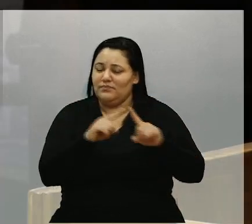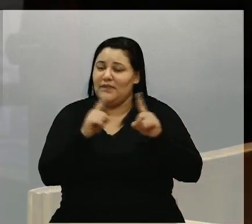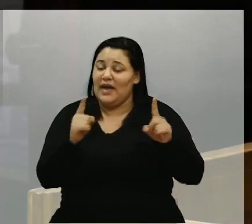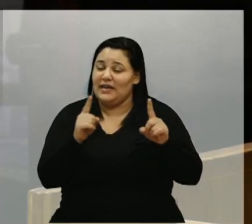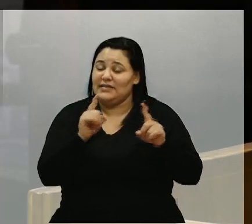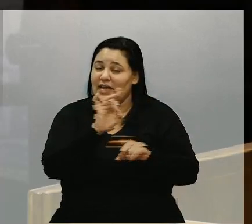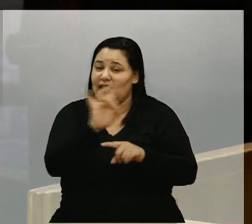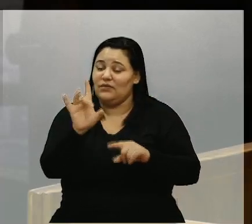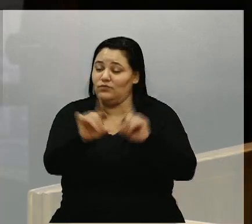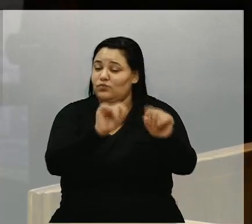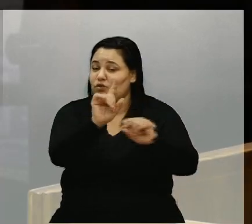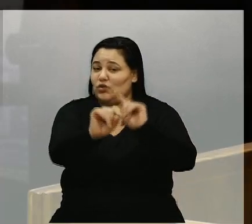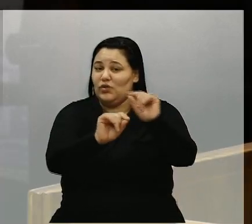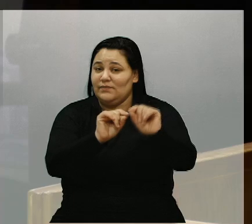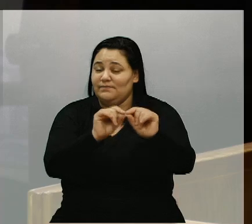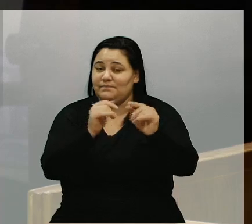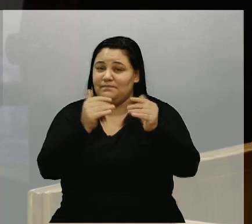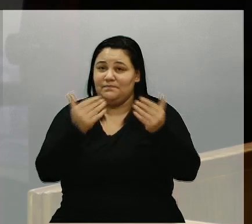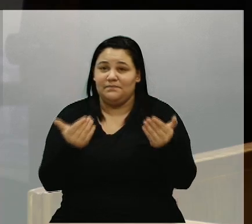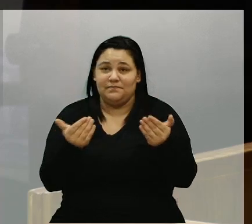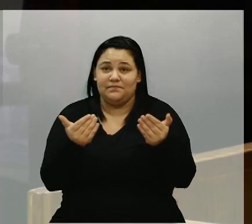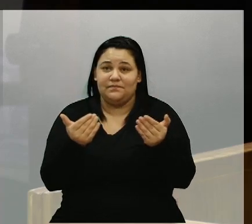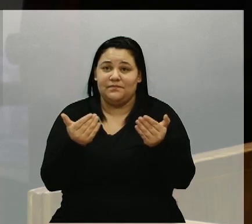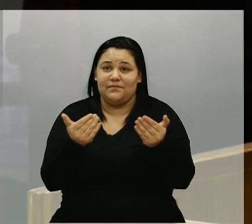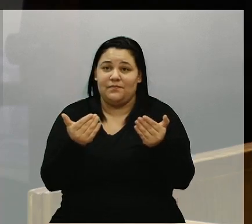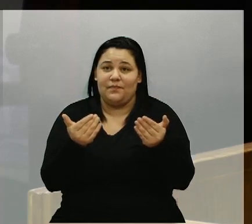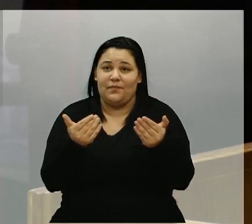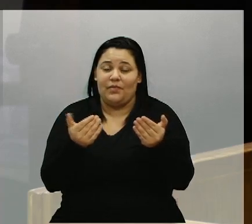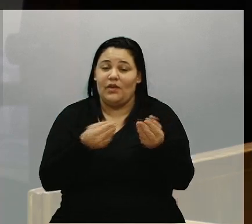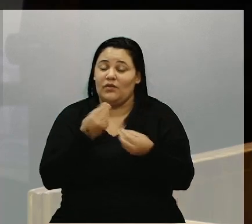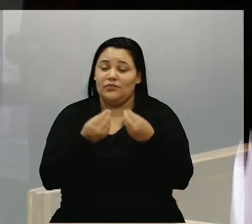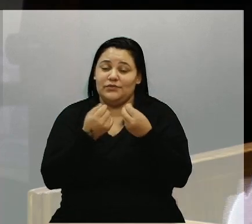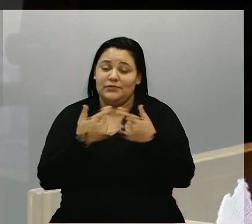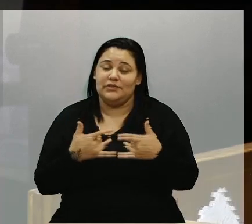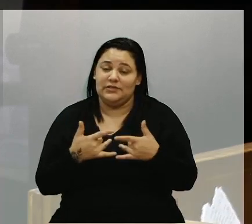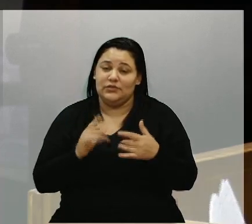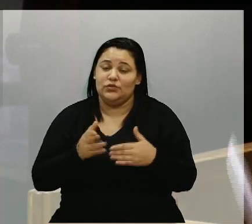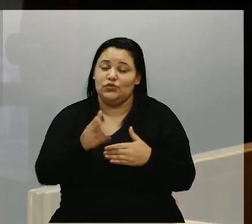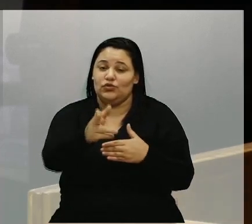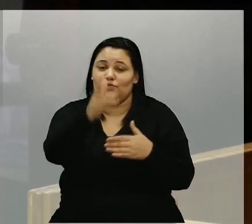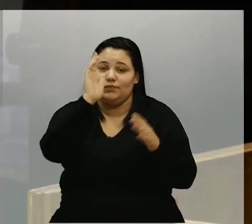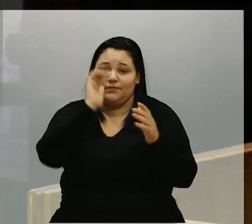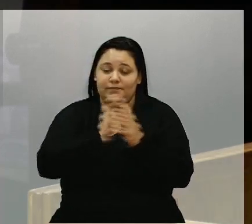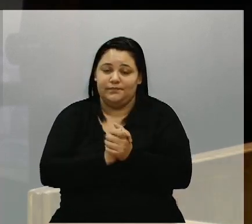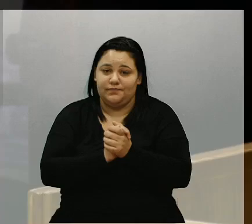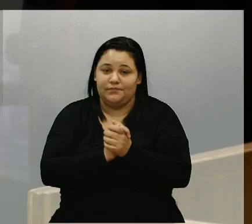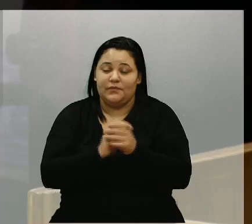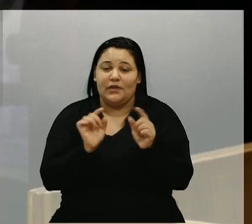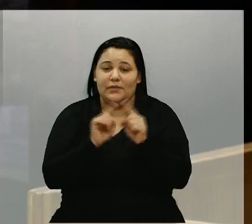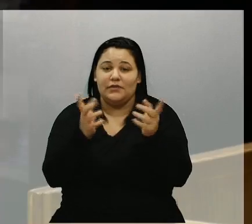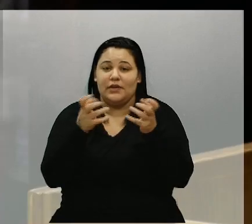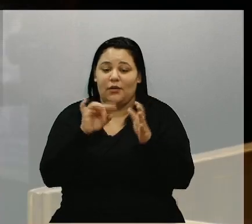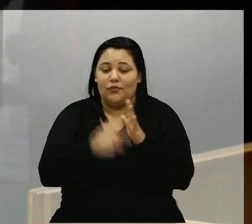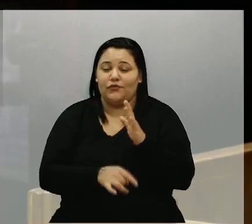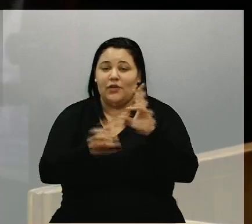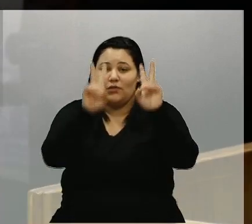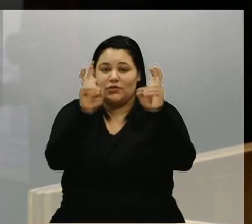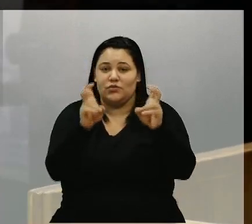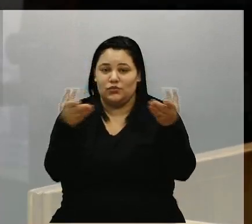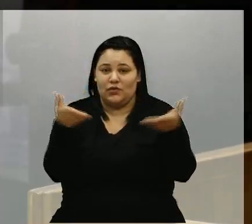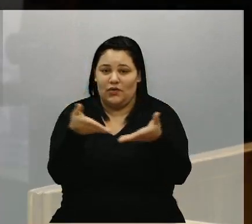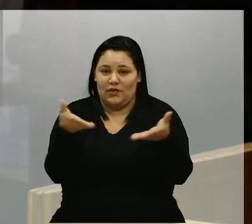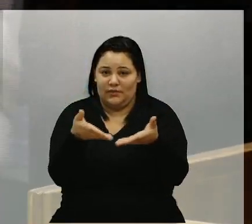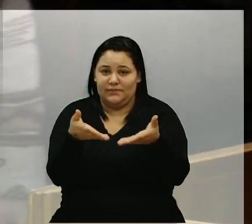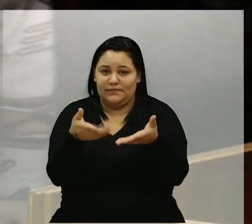suas opções e a nave vai, como diria no ditado francês. Mas eu quero entrar no tema que